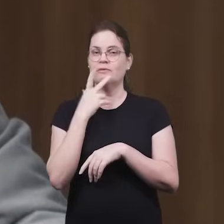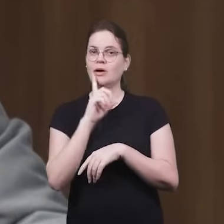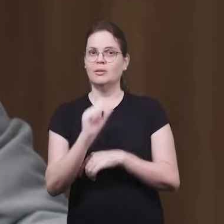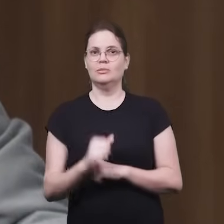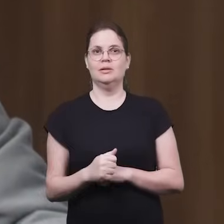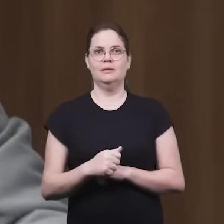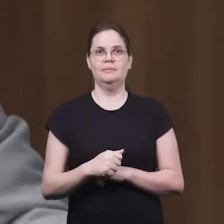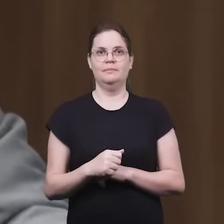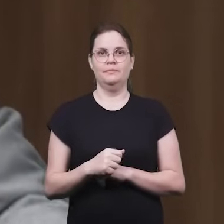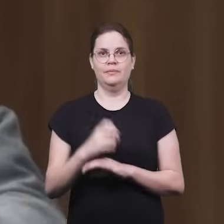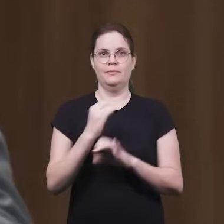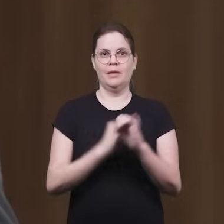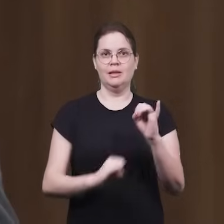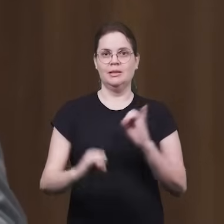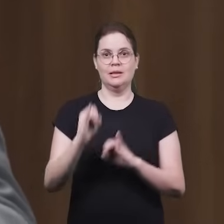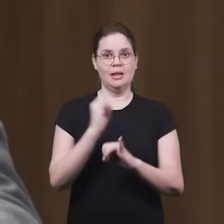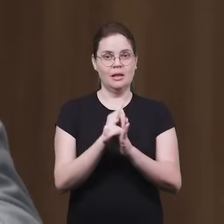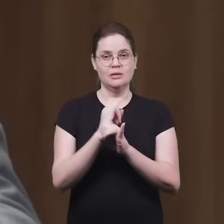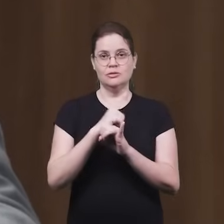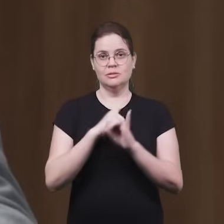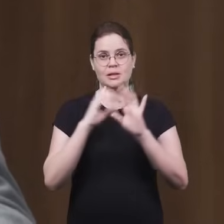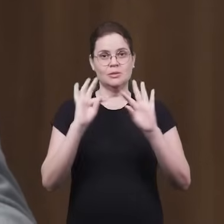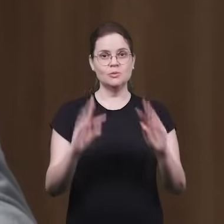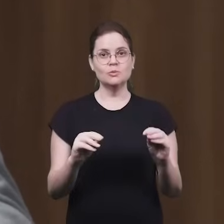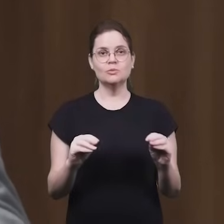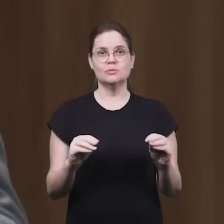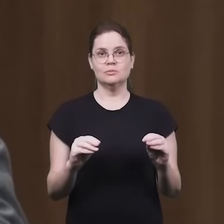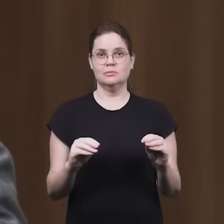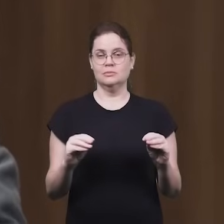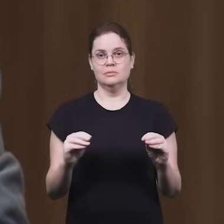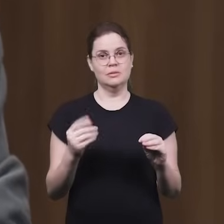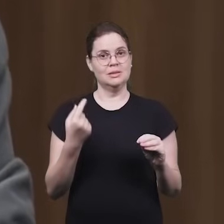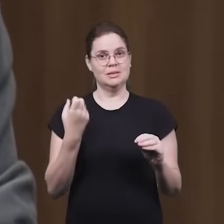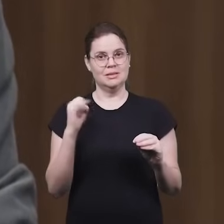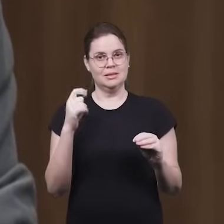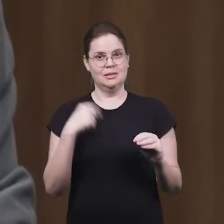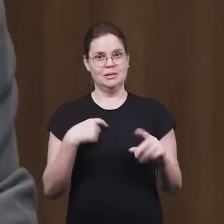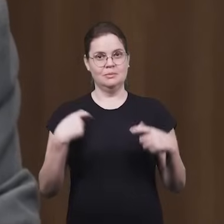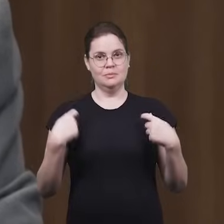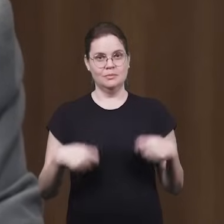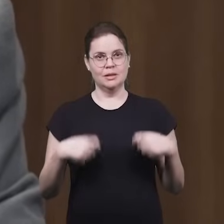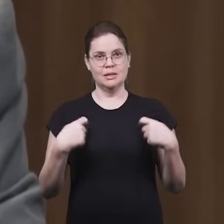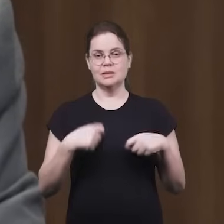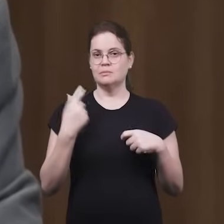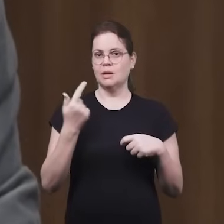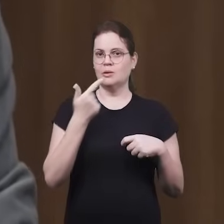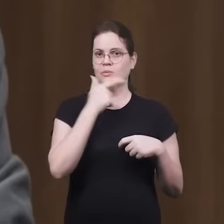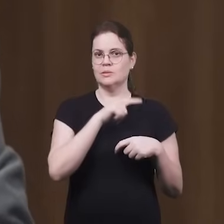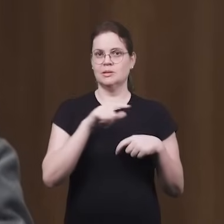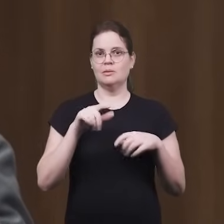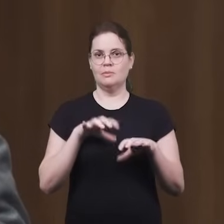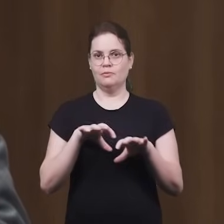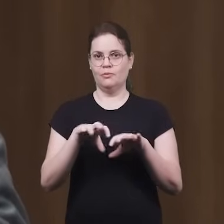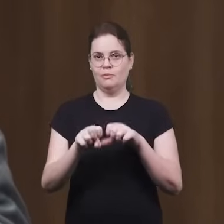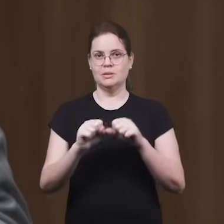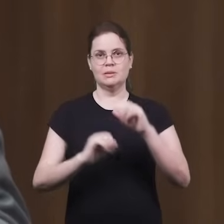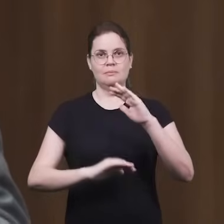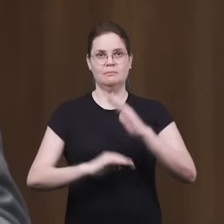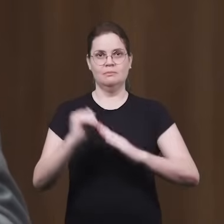tudo. Então, o que eu preciso, obviamente que para uma formação profissional eu tenho que ter outras coisas